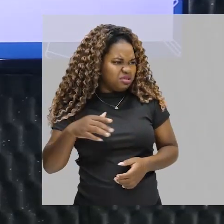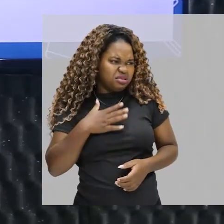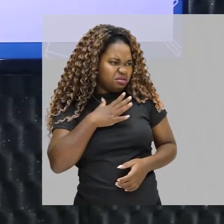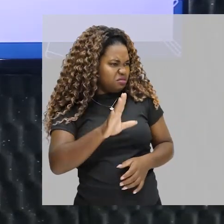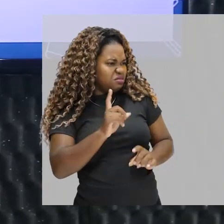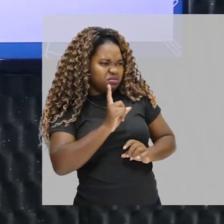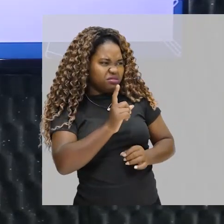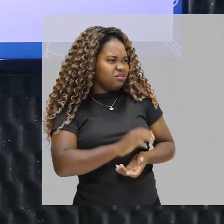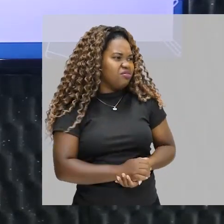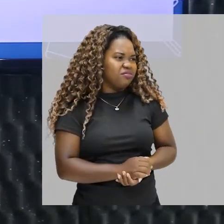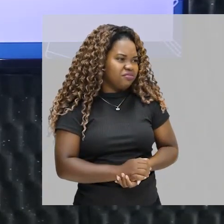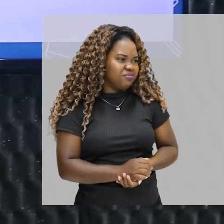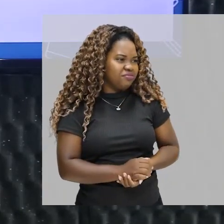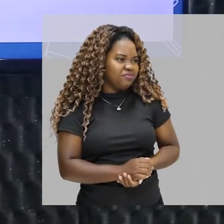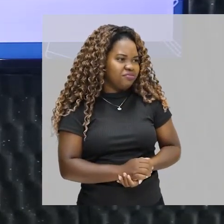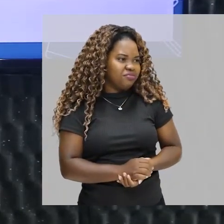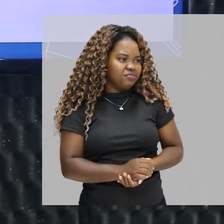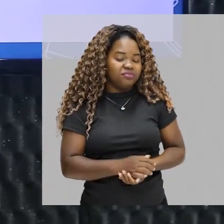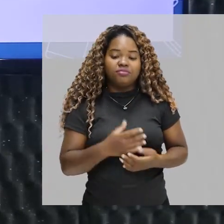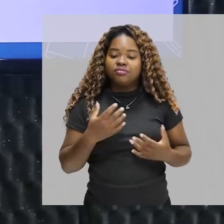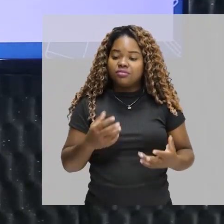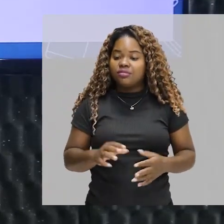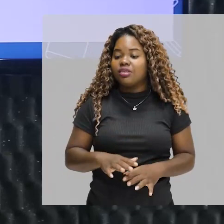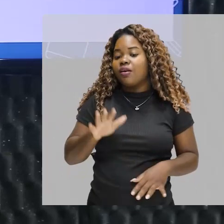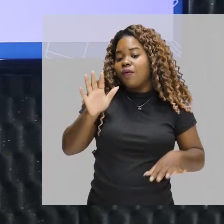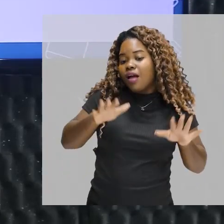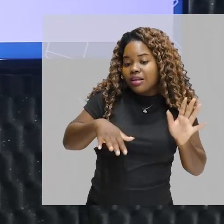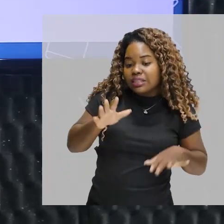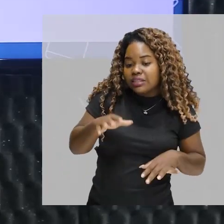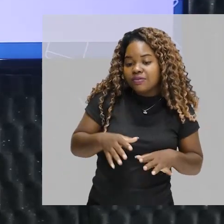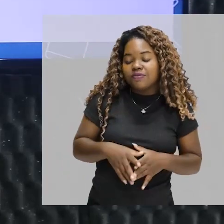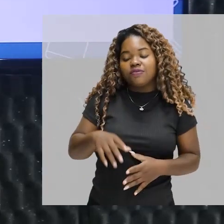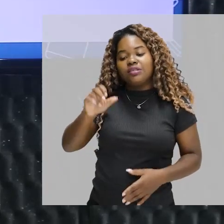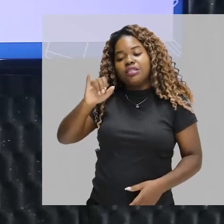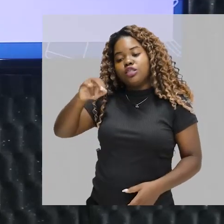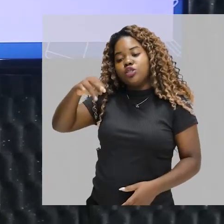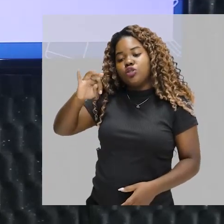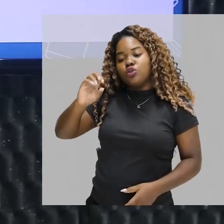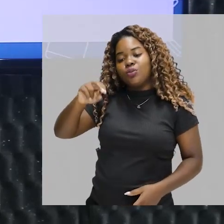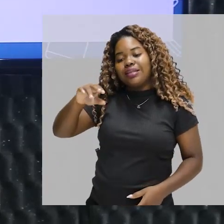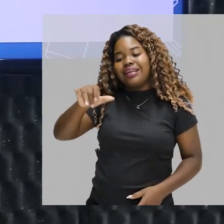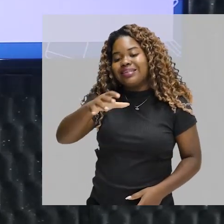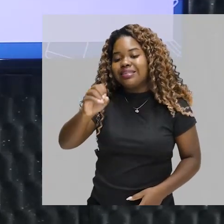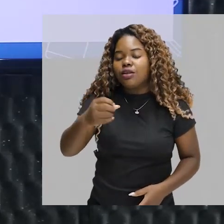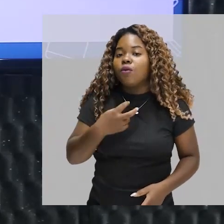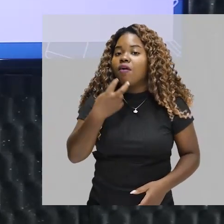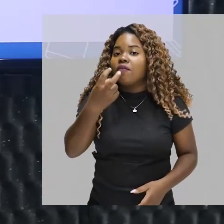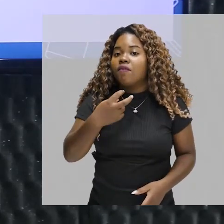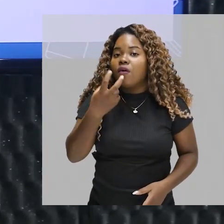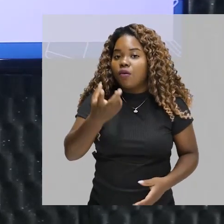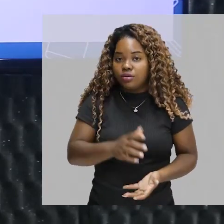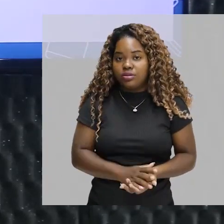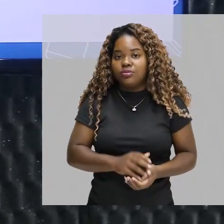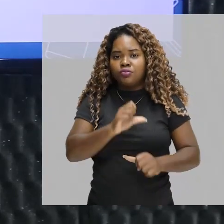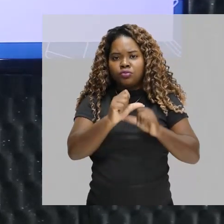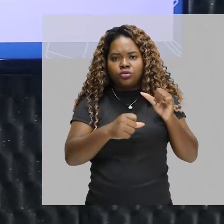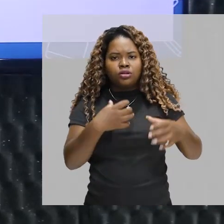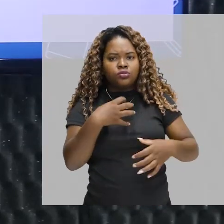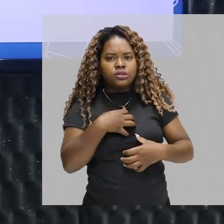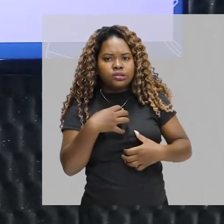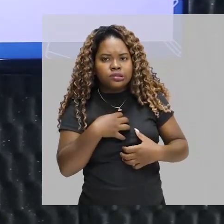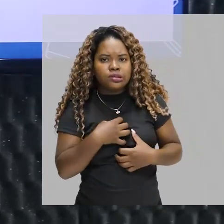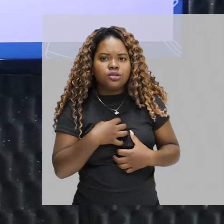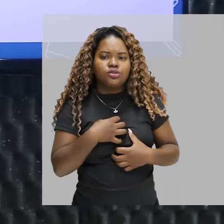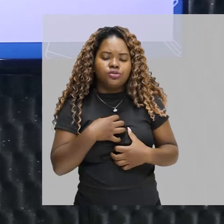Foi ela que disse, depois ela passa aqui. Então, às vezes a entonação, a nossa entonação, ela muda também o sentido daquilo que